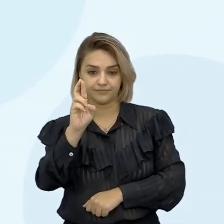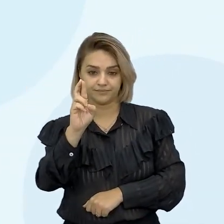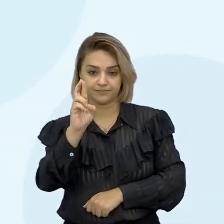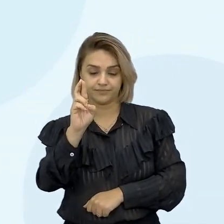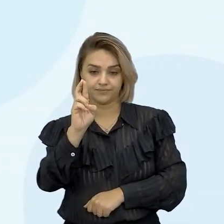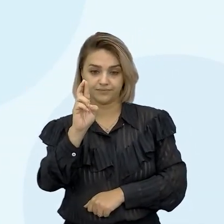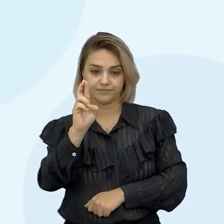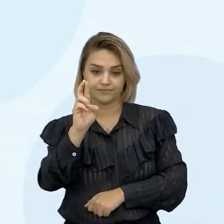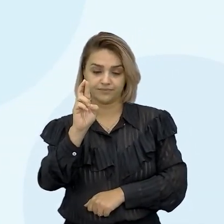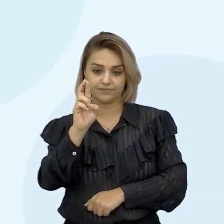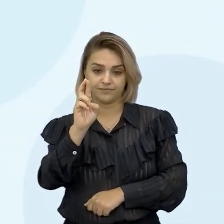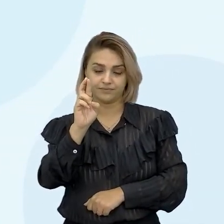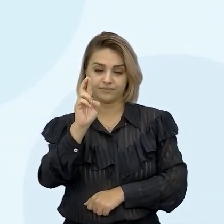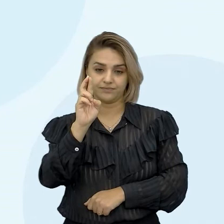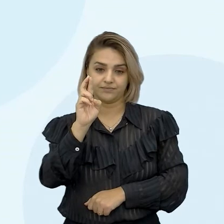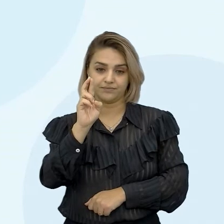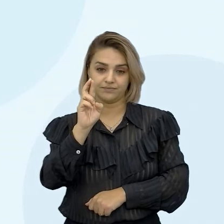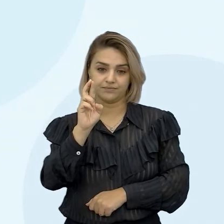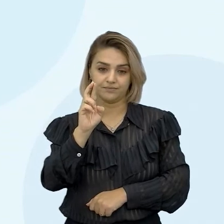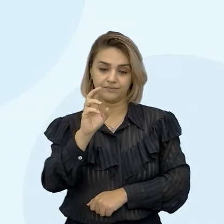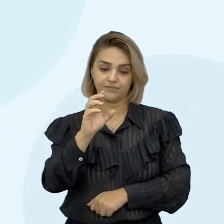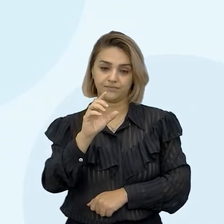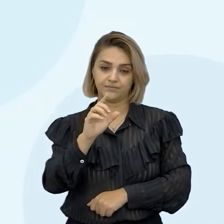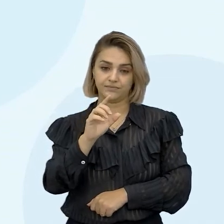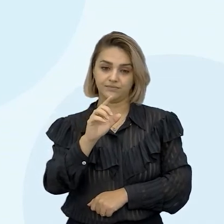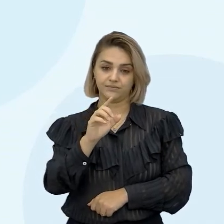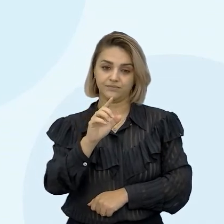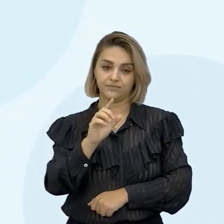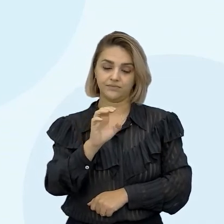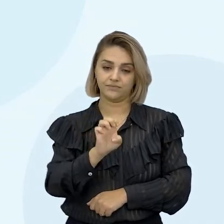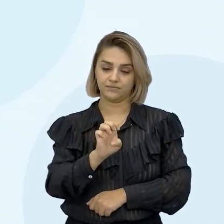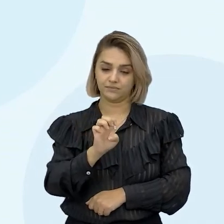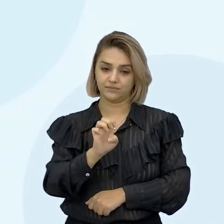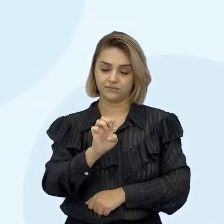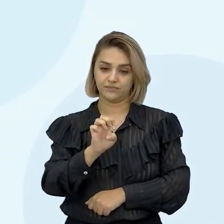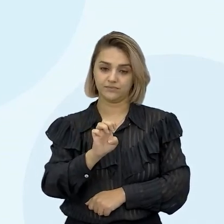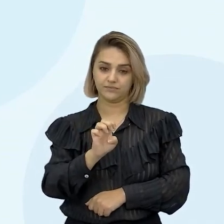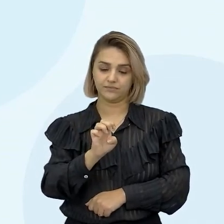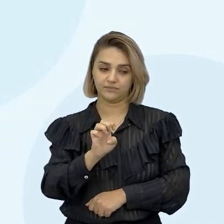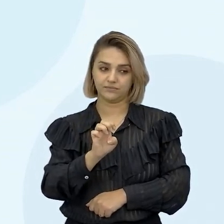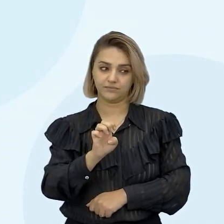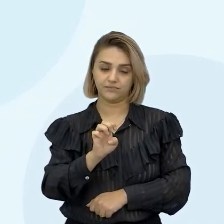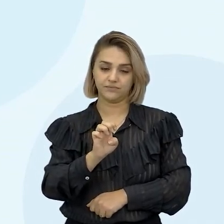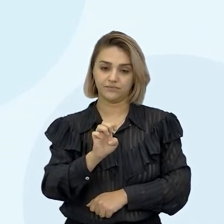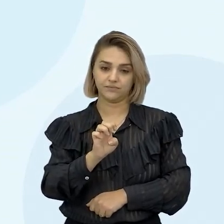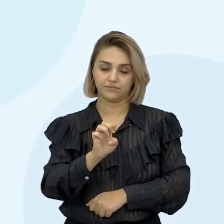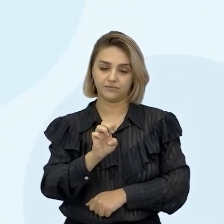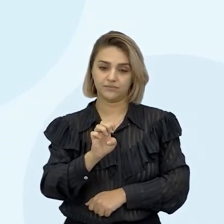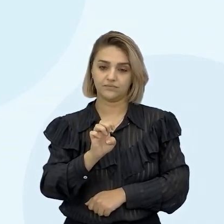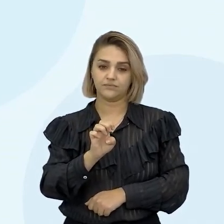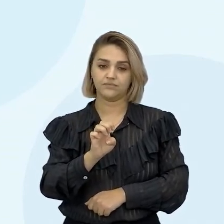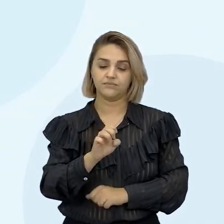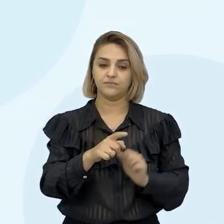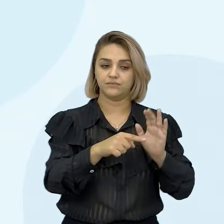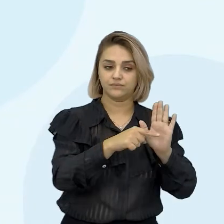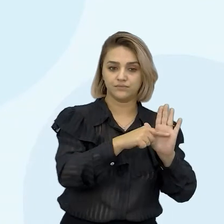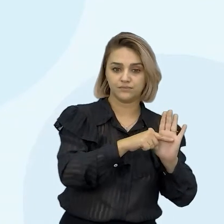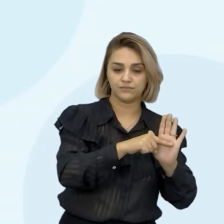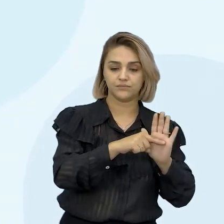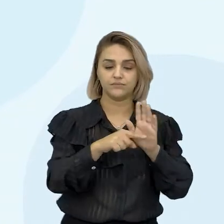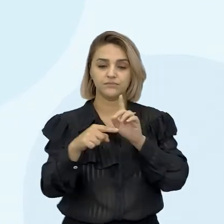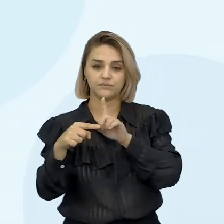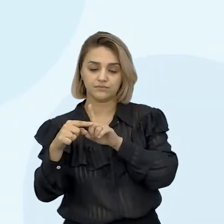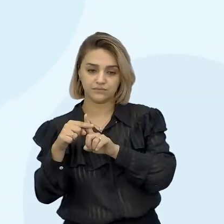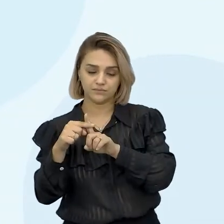e aqui eu tenho um gerador com destaque para o ponto positivo e o ponto negativo